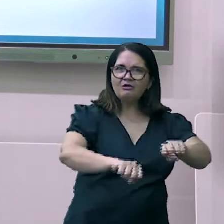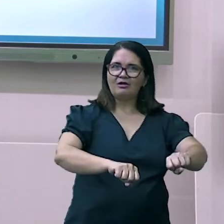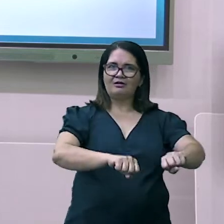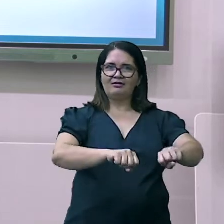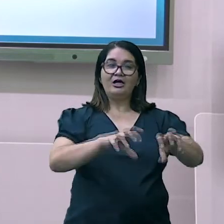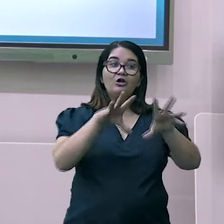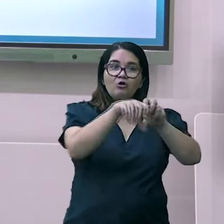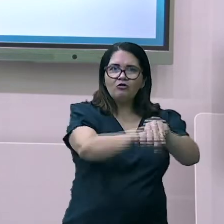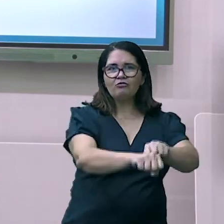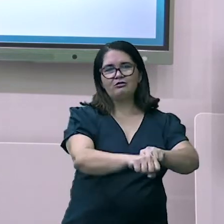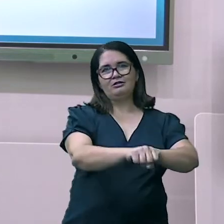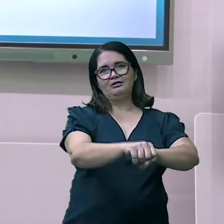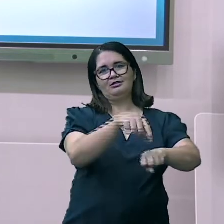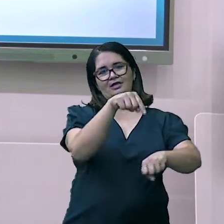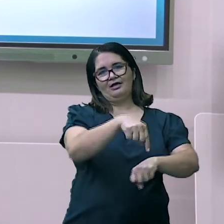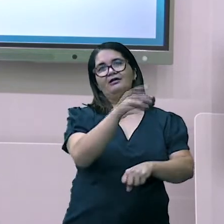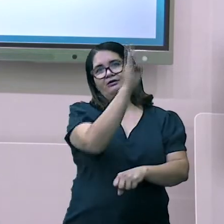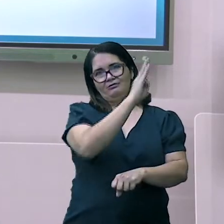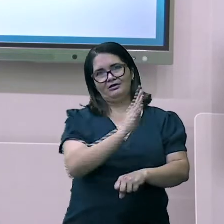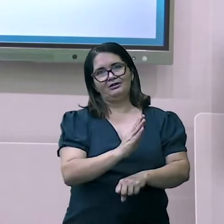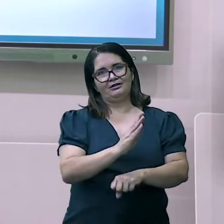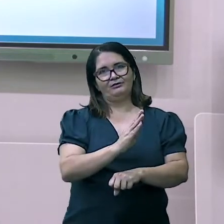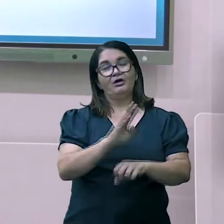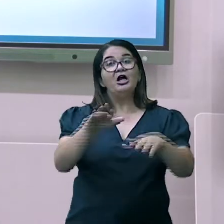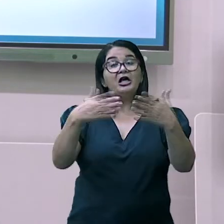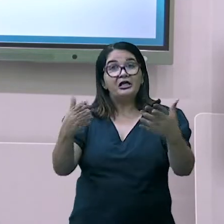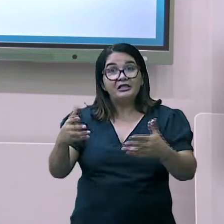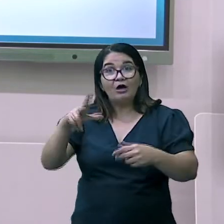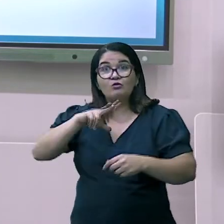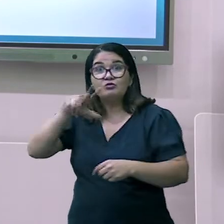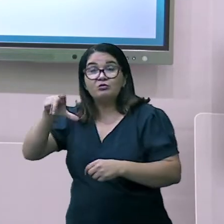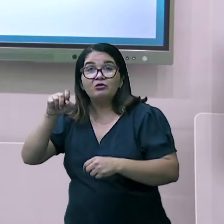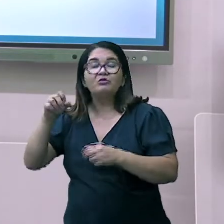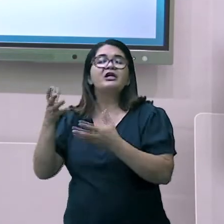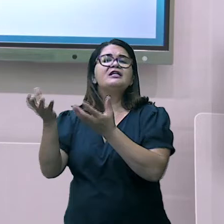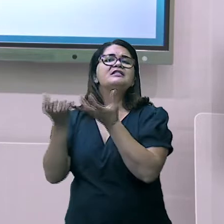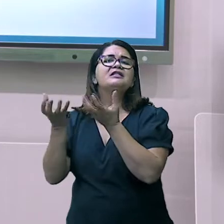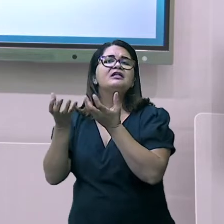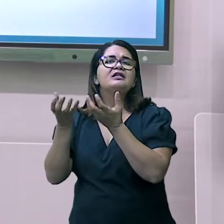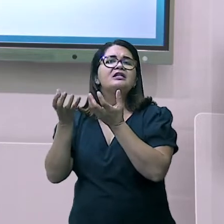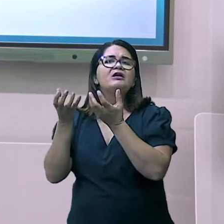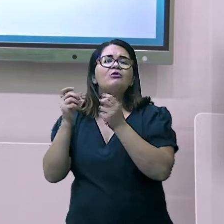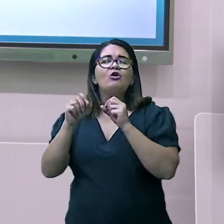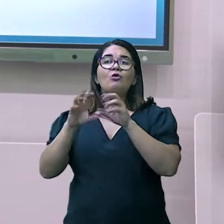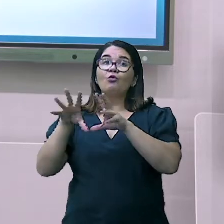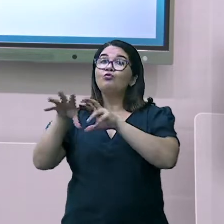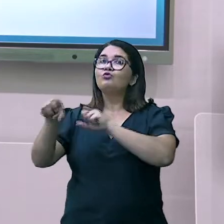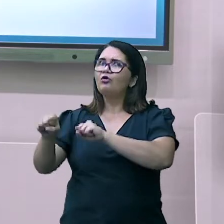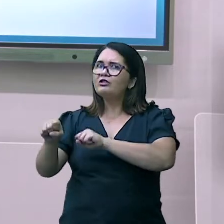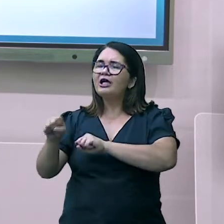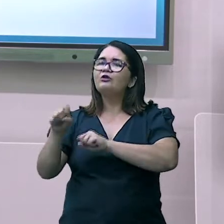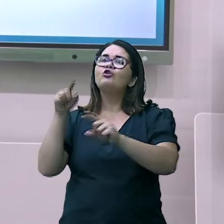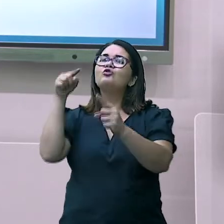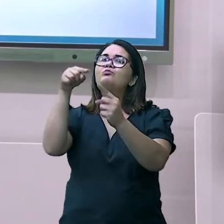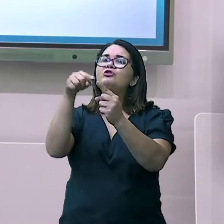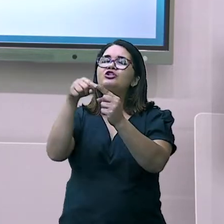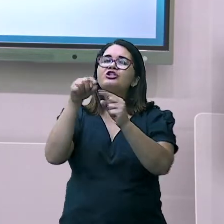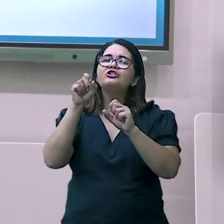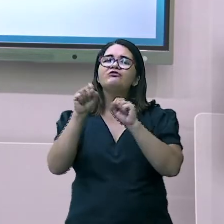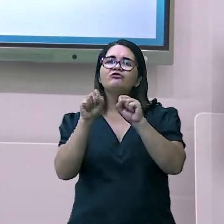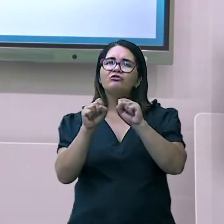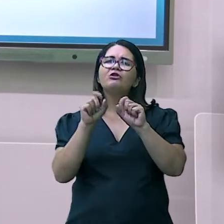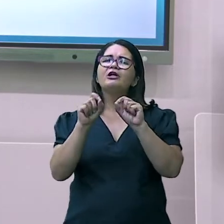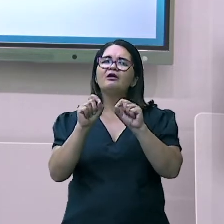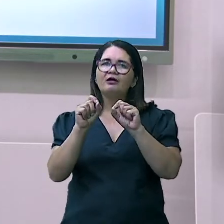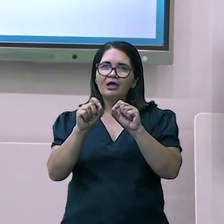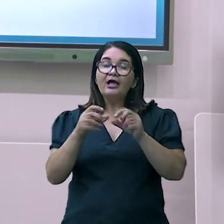Para alcançar seus objetivos, os colonizadores tomaram posse do território brasileiro em nome do rei